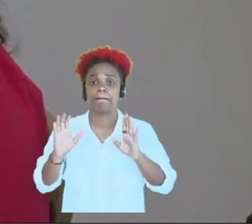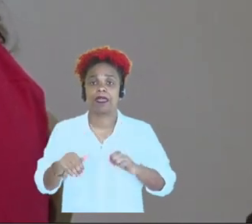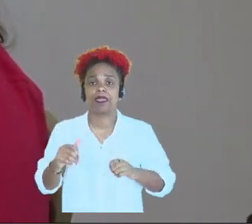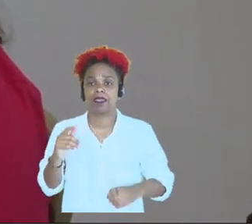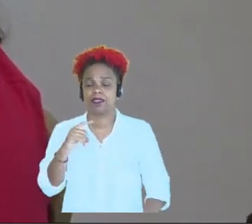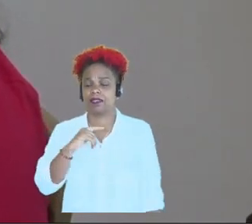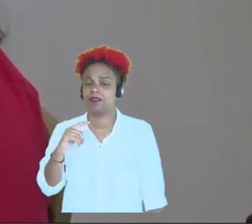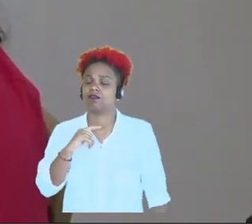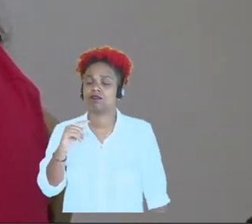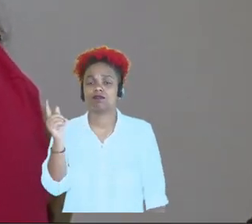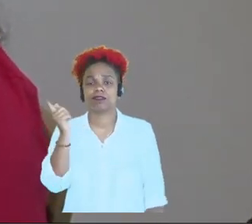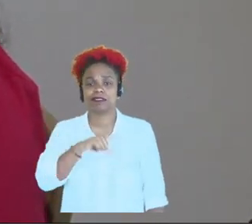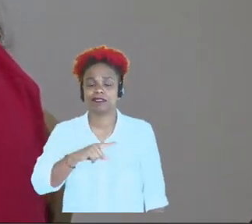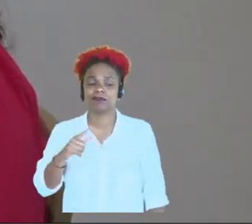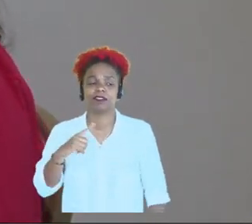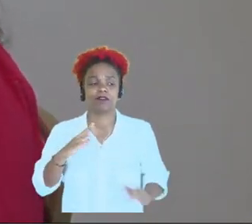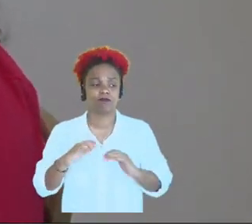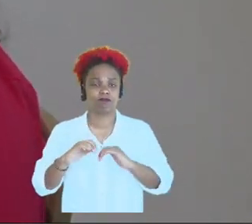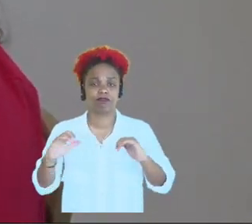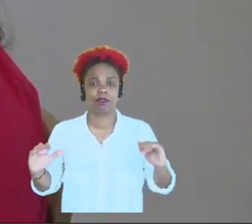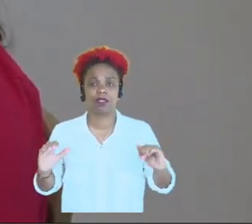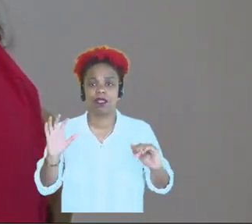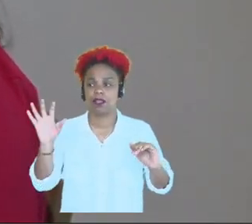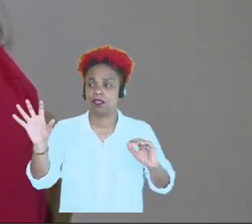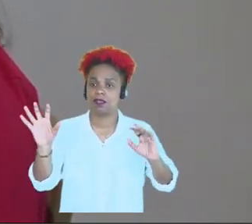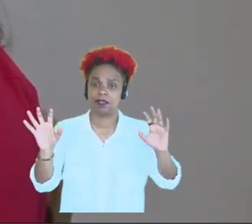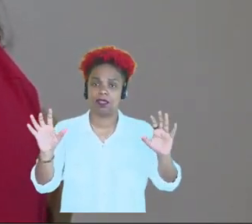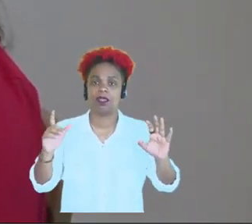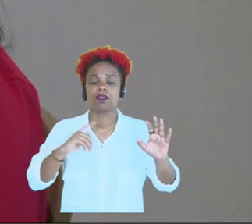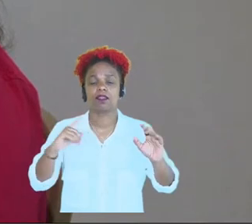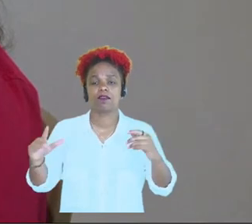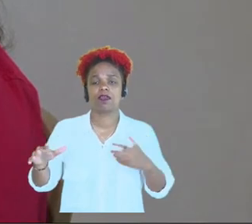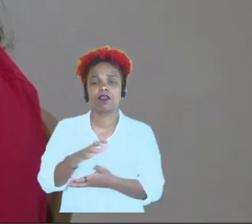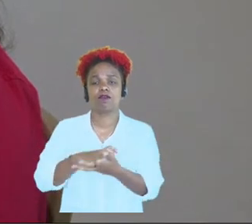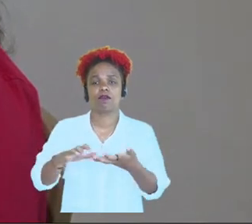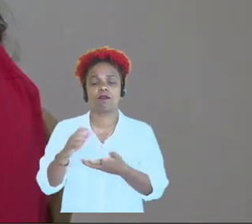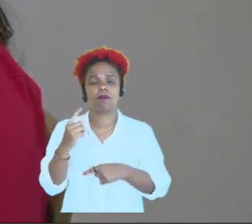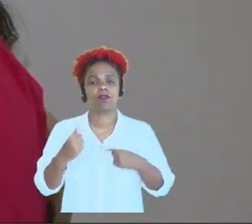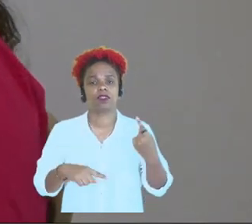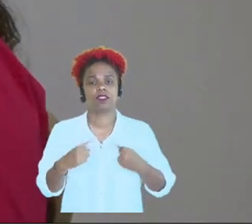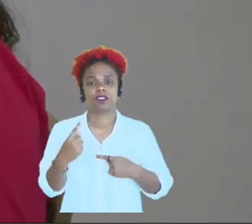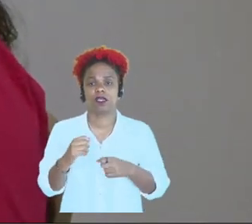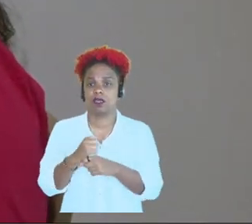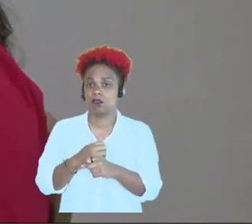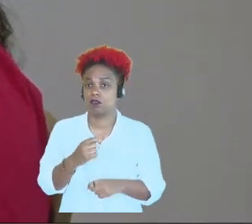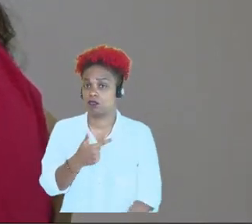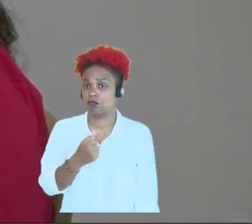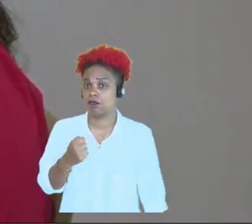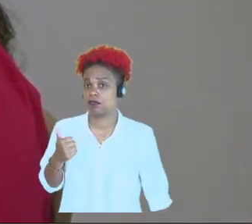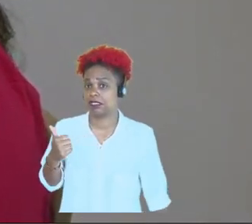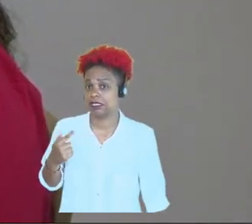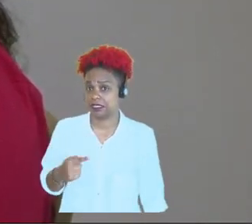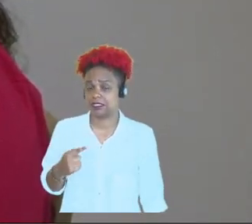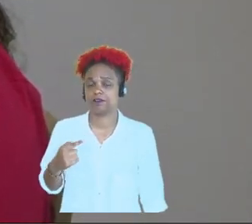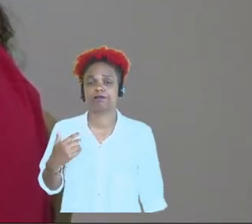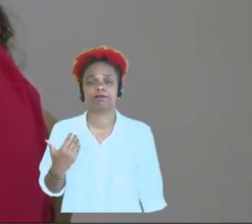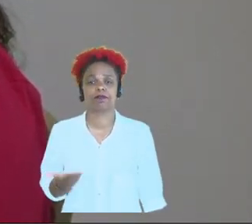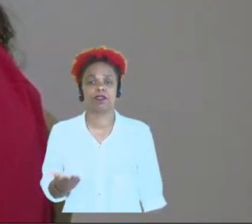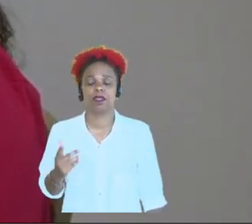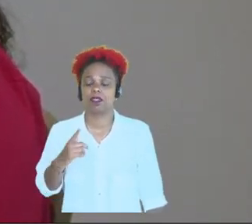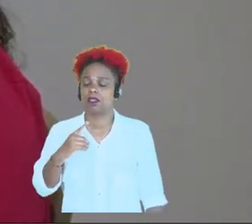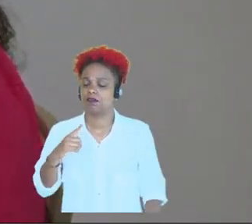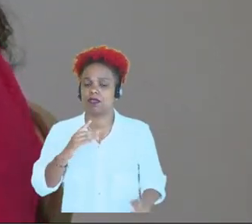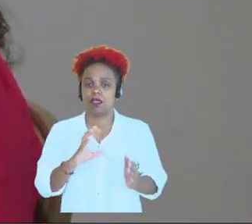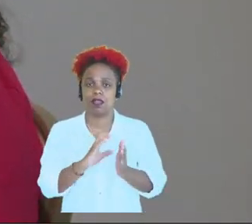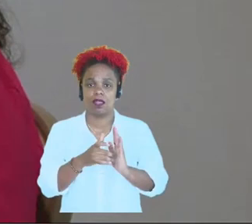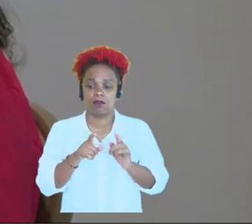de federações. E aí eu volto num outro ponto da reforma política de 2017. Junto com o fim das